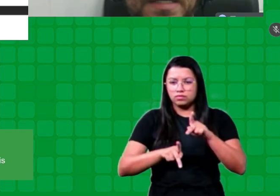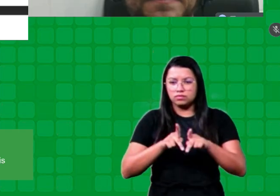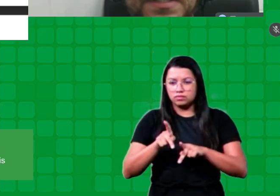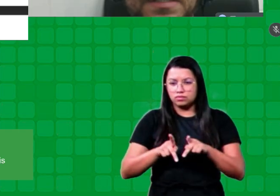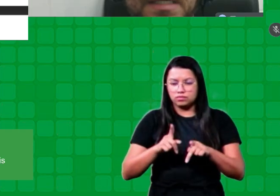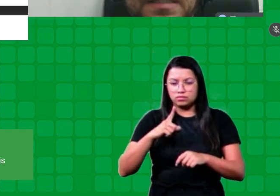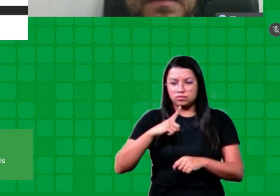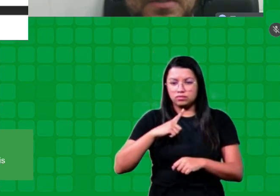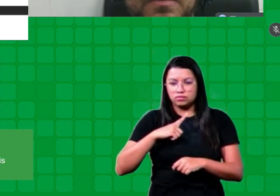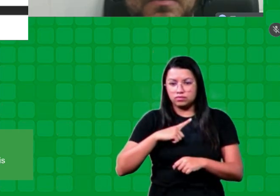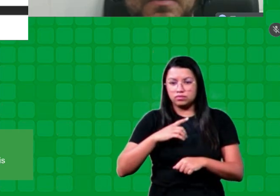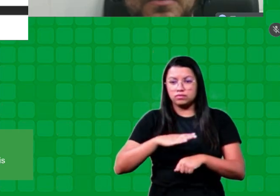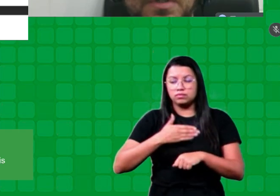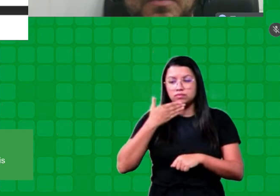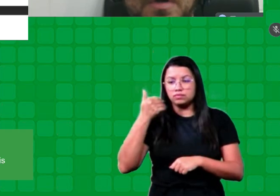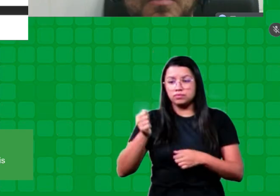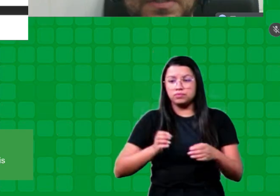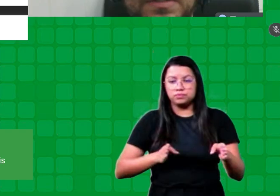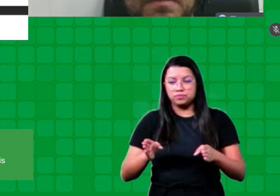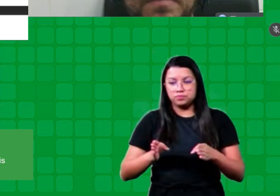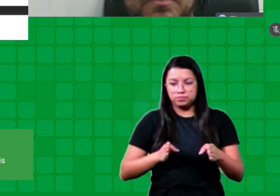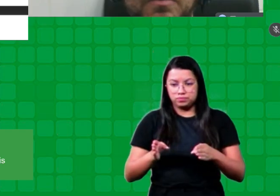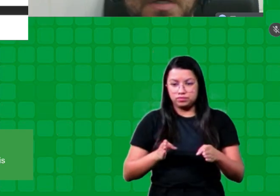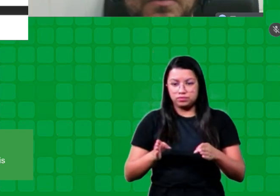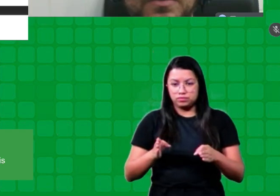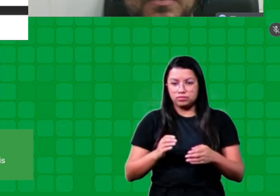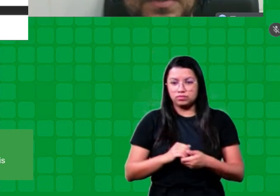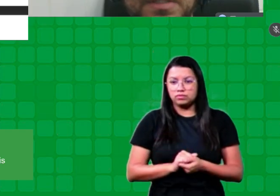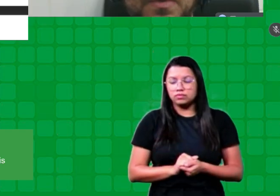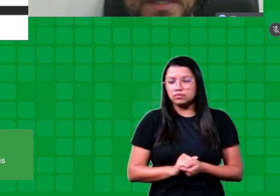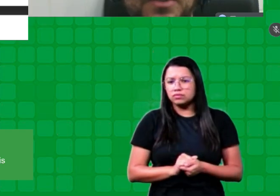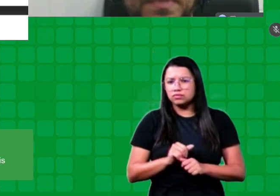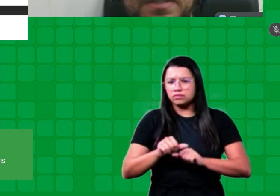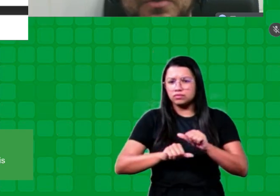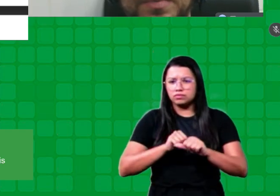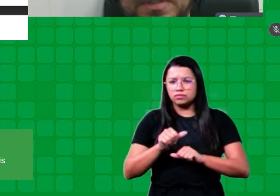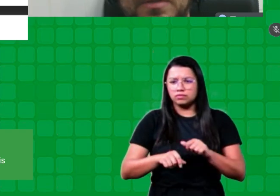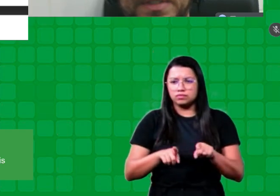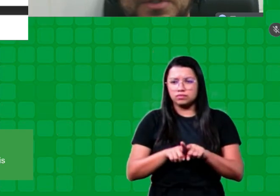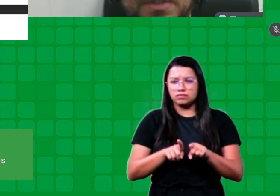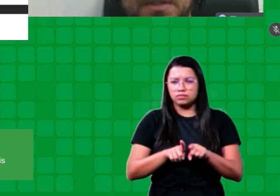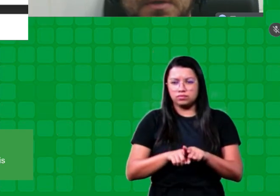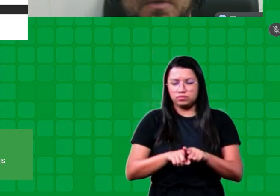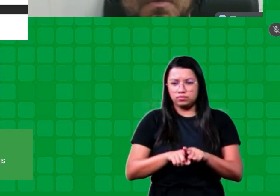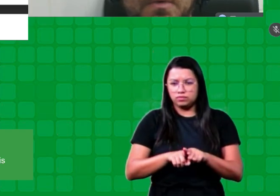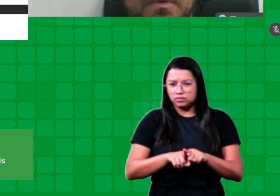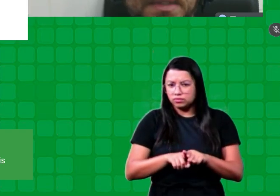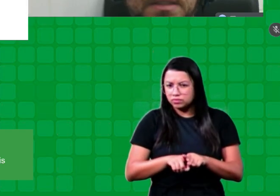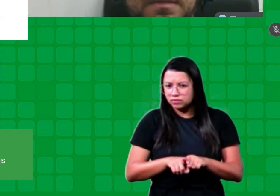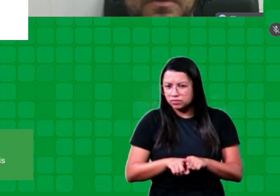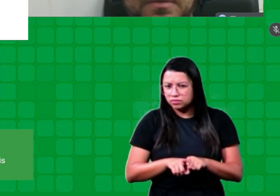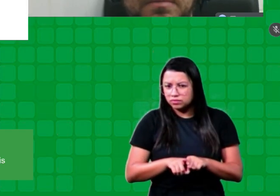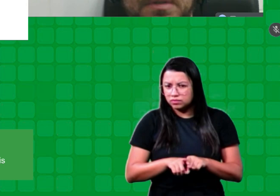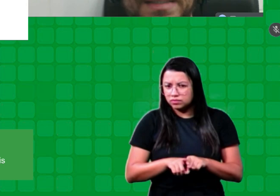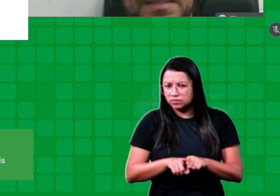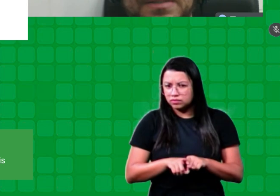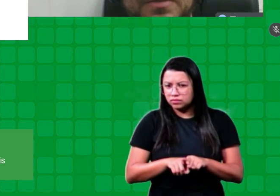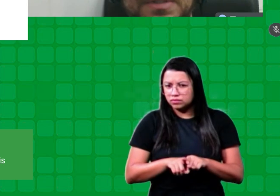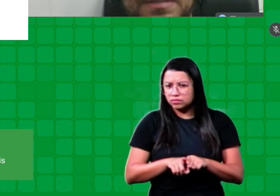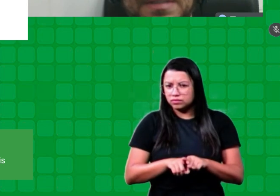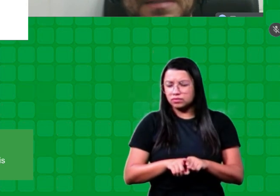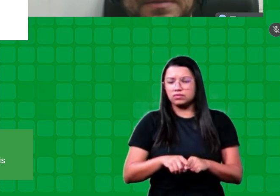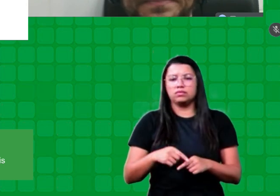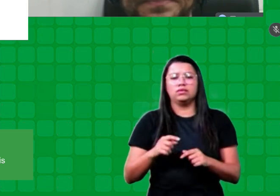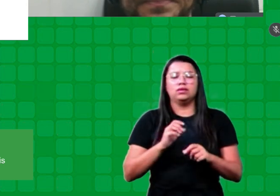estudantes, melhorar a eficiência acadêmica do curso com a atual mudança pontual de subsequente para subsequente e concomitante. Então, essa é